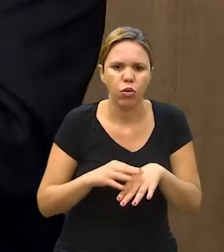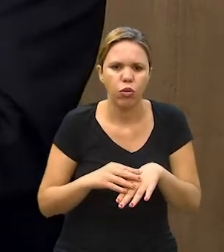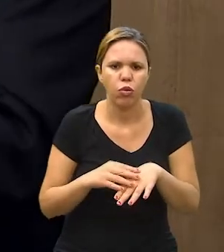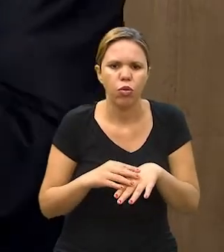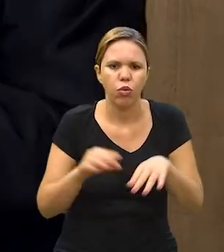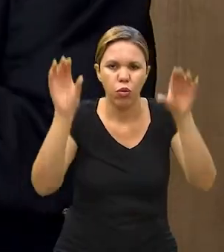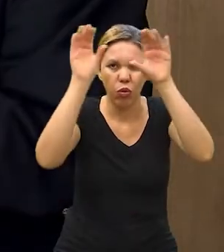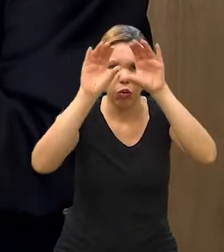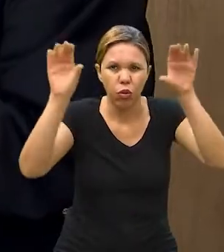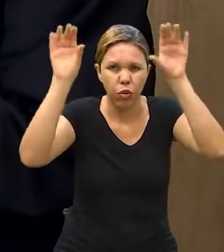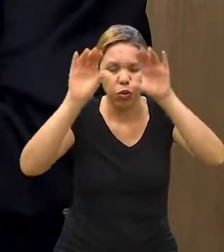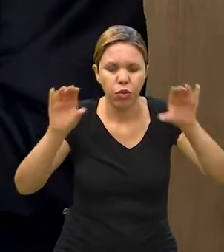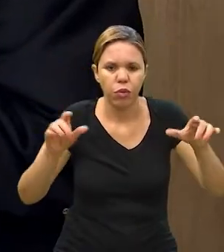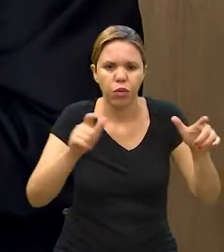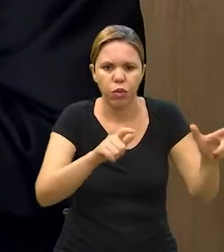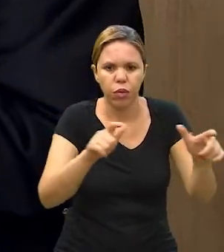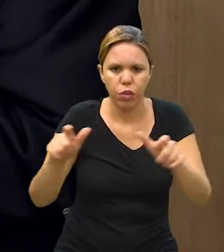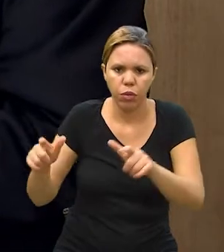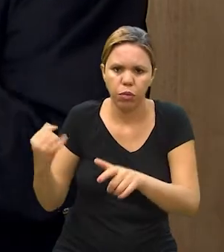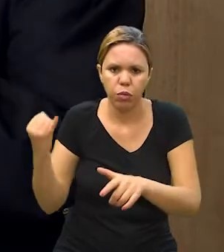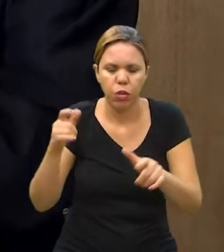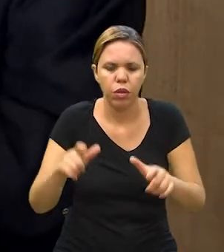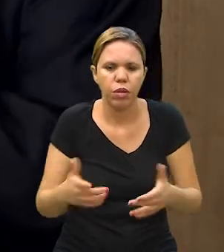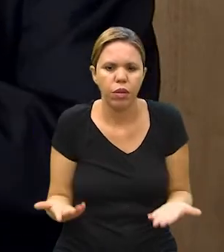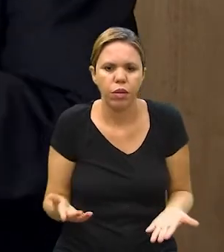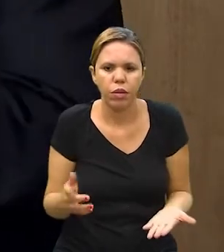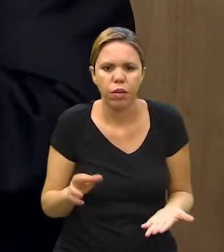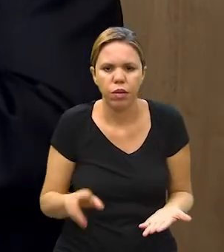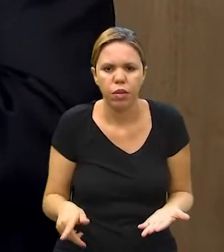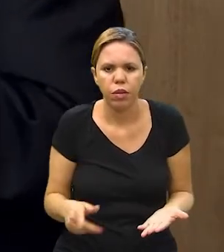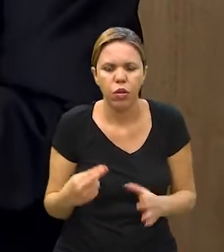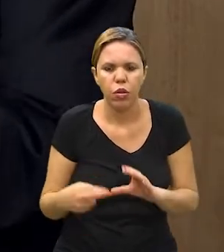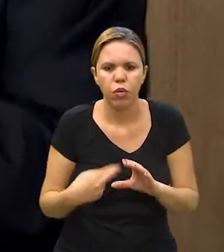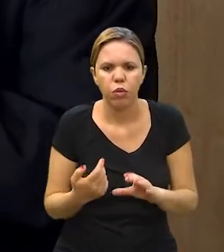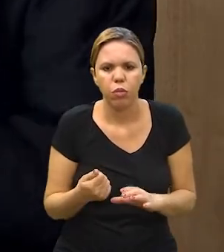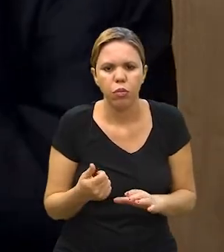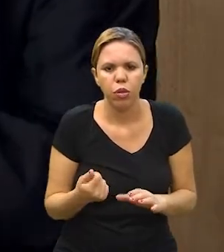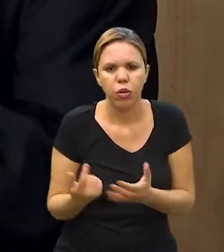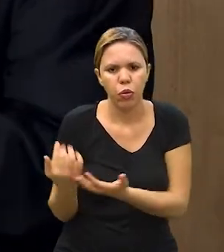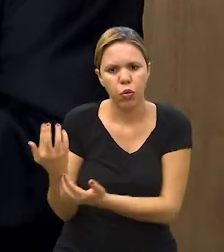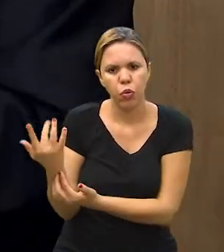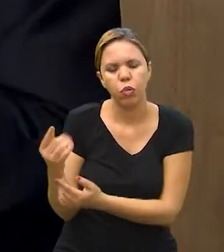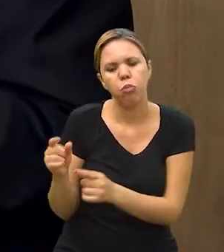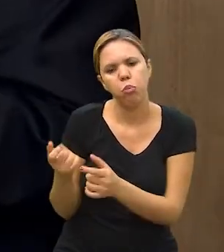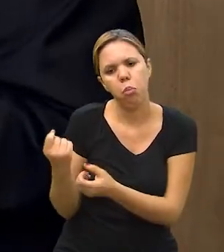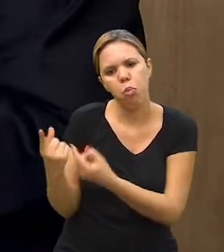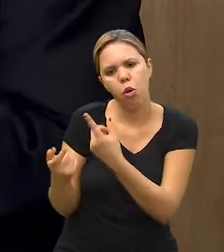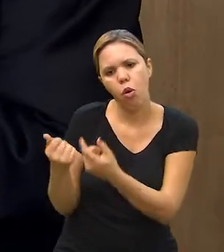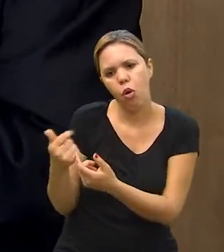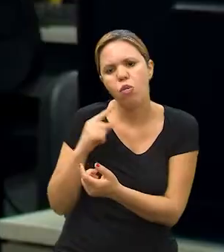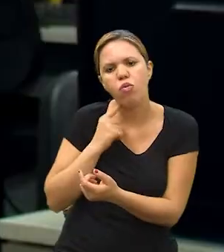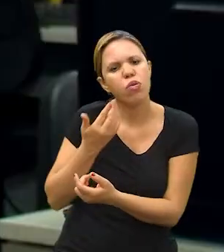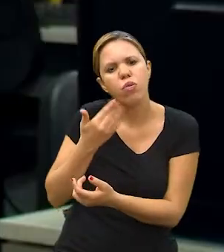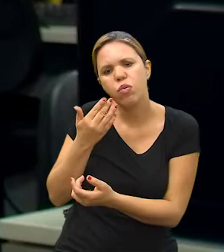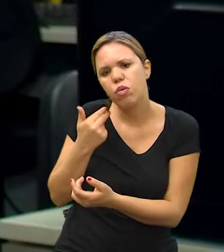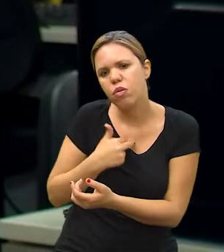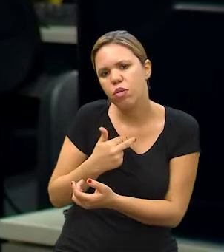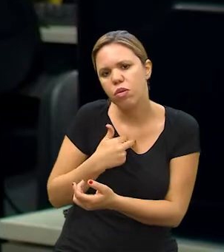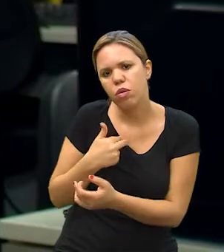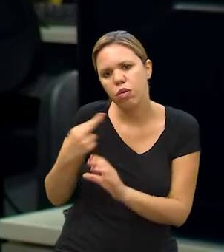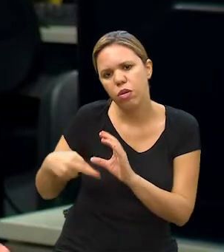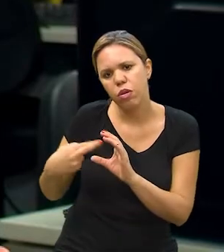área importante do entorno desse tipo de lugar. Né? Eles falam, não, nós só vamos reciclar queimar alguns tipos de lixo que não tem aproveitamento com